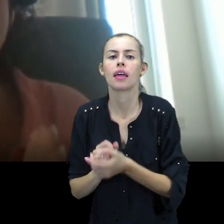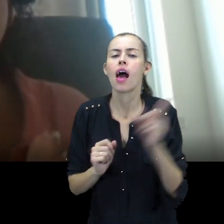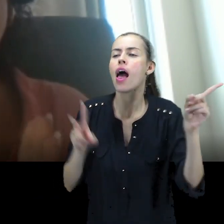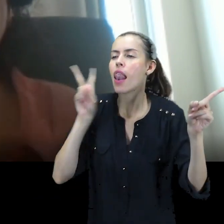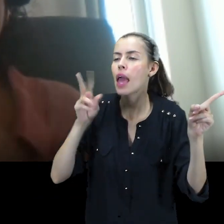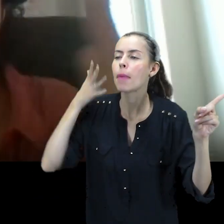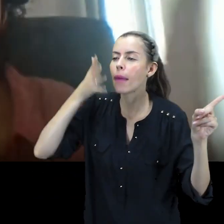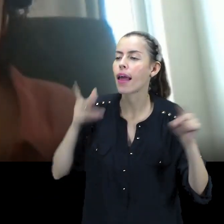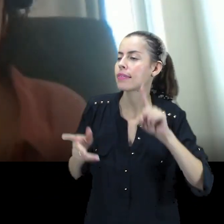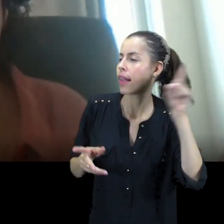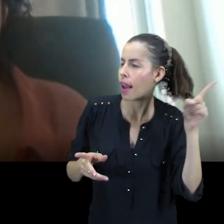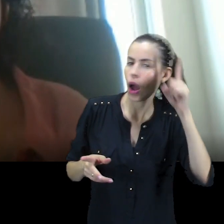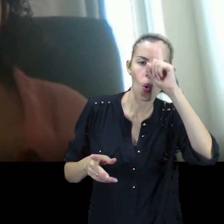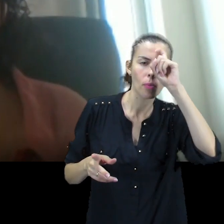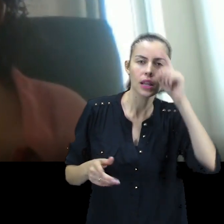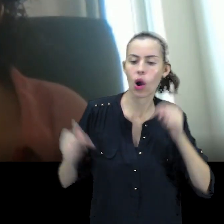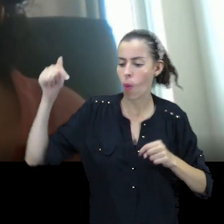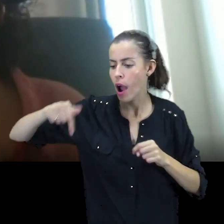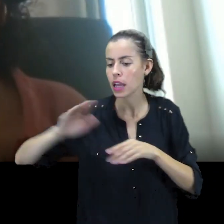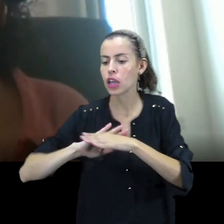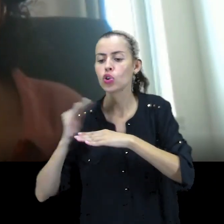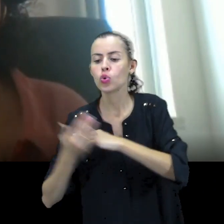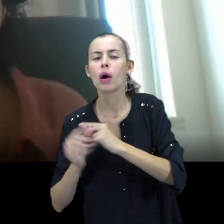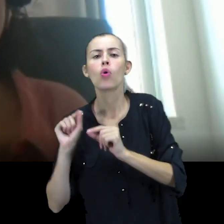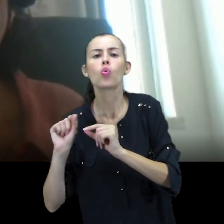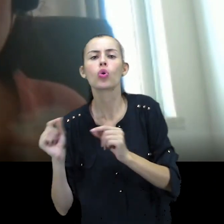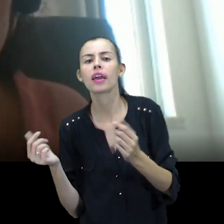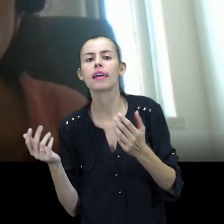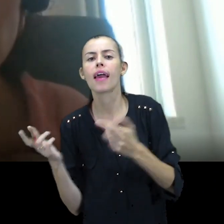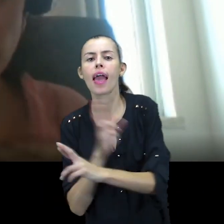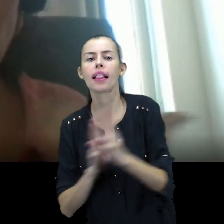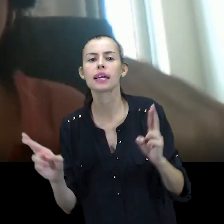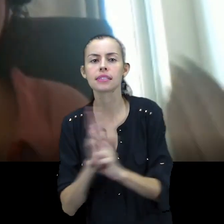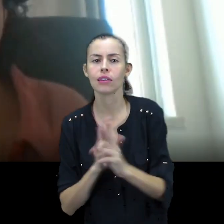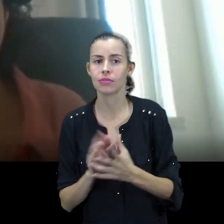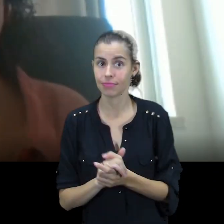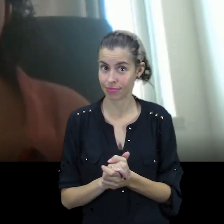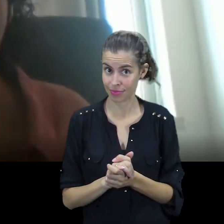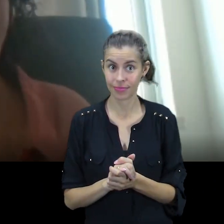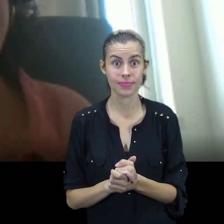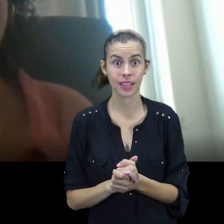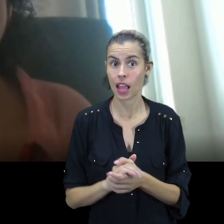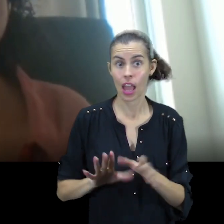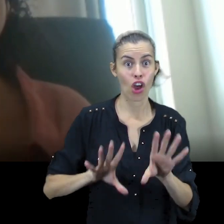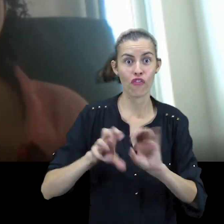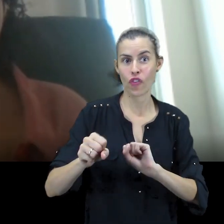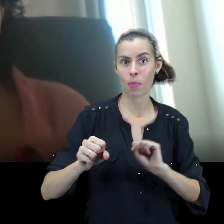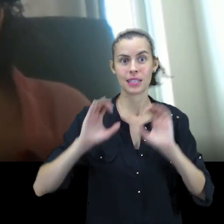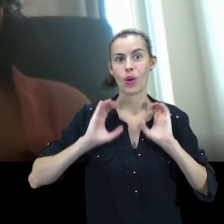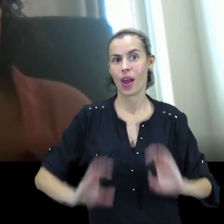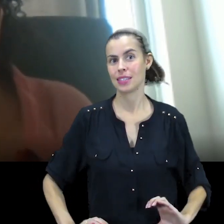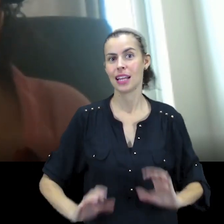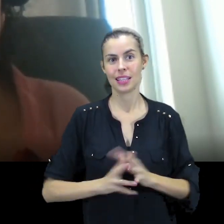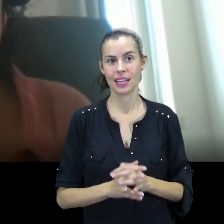saúde isoladamente, você está olhando na sua amplitude, e de você estar fazendo extensão em relação com os indivíduos